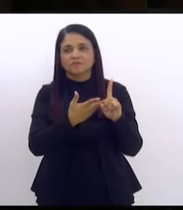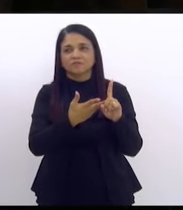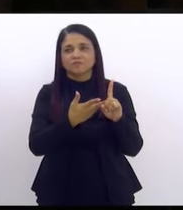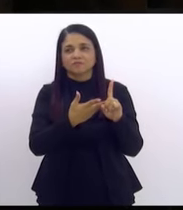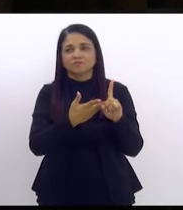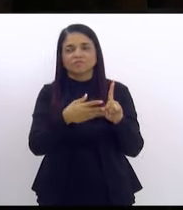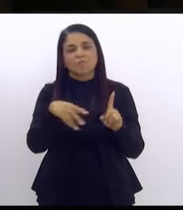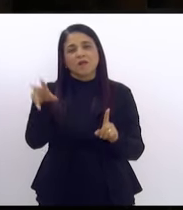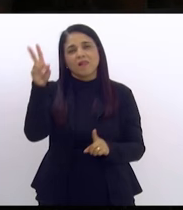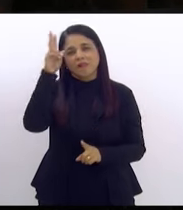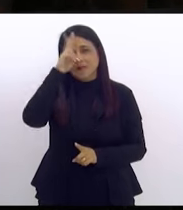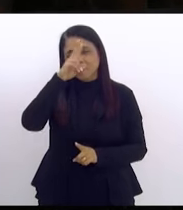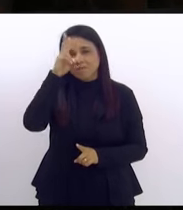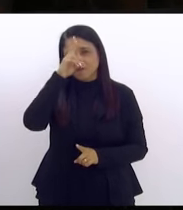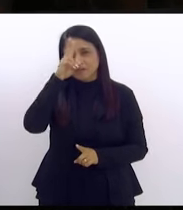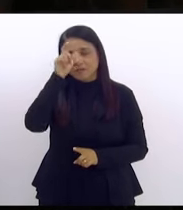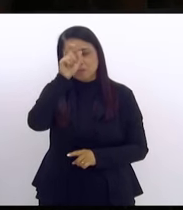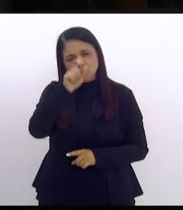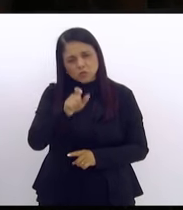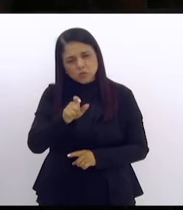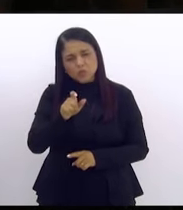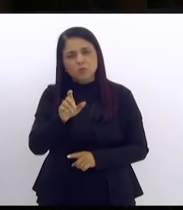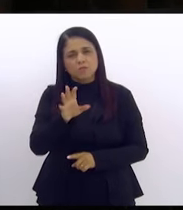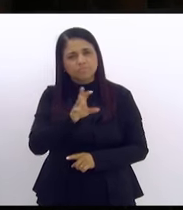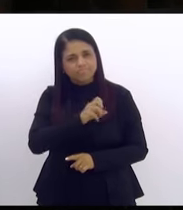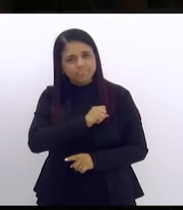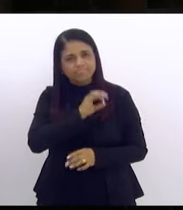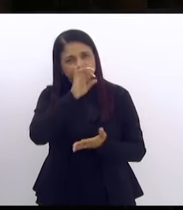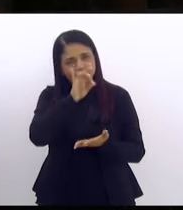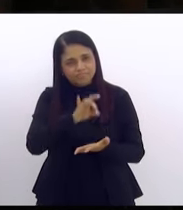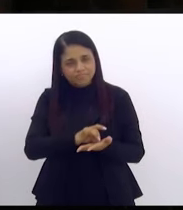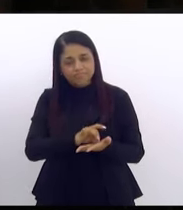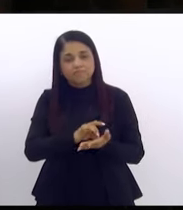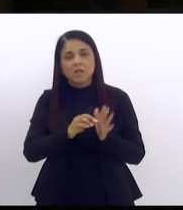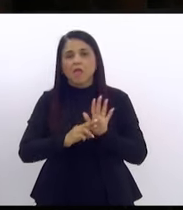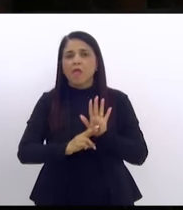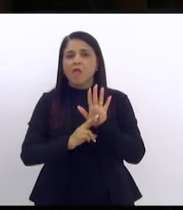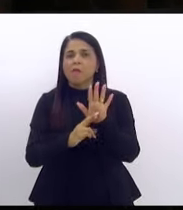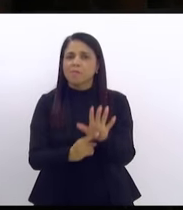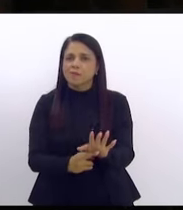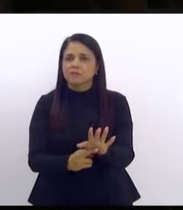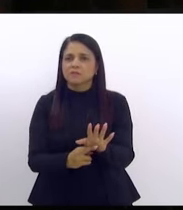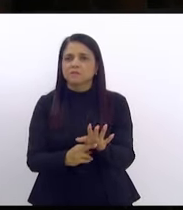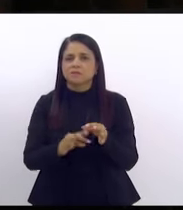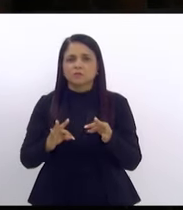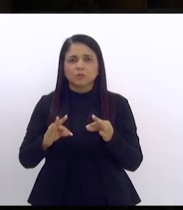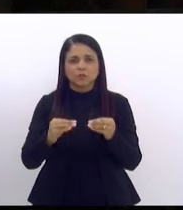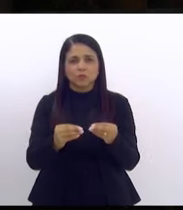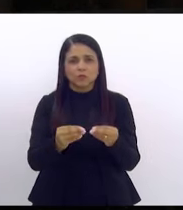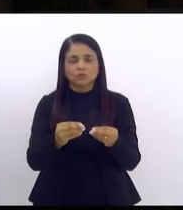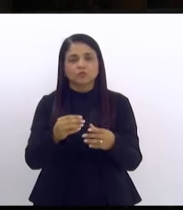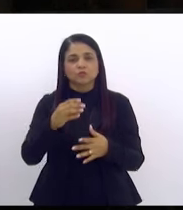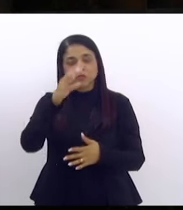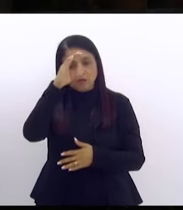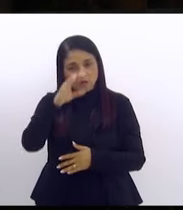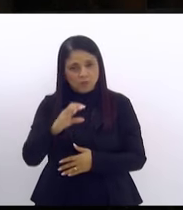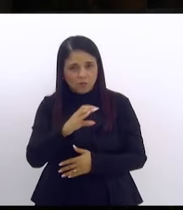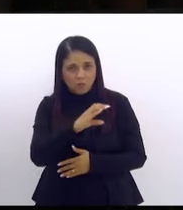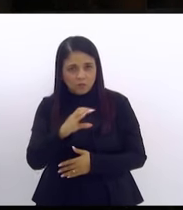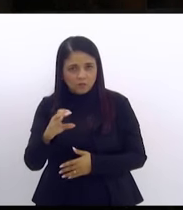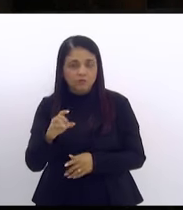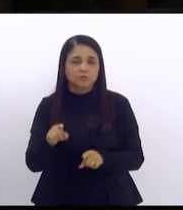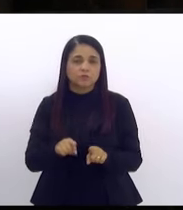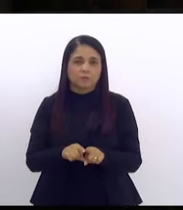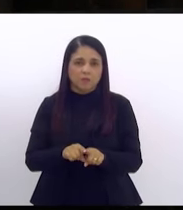disse, uma lembrança a uma pessoa muito querida e que representa muito a todos nós, católicos,